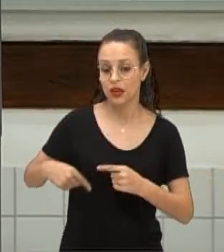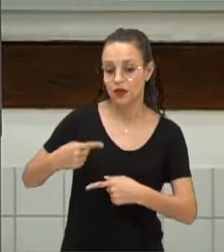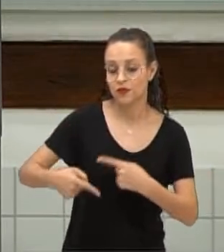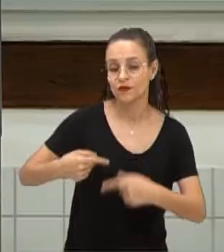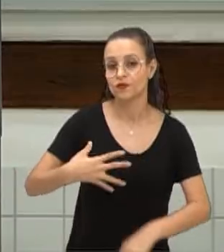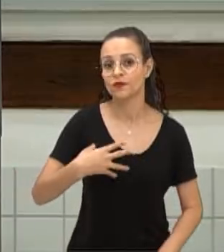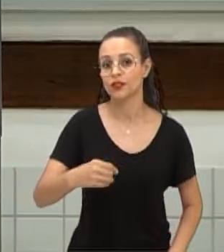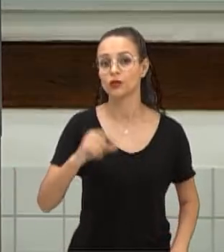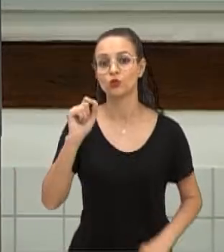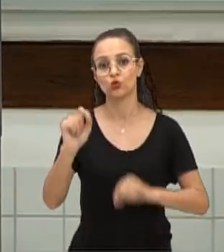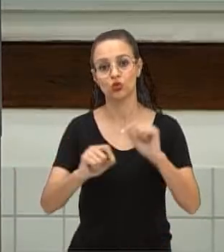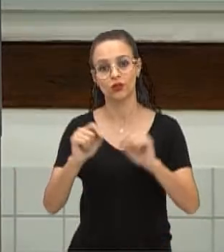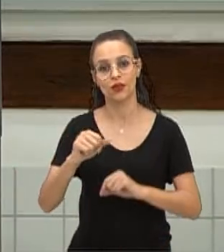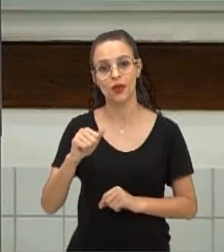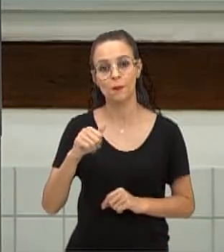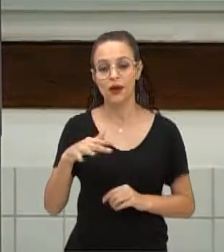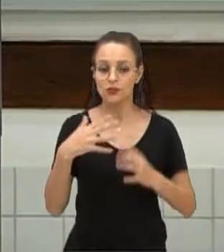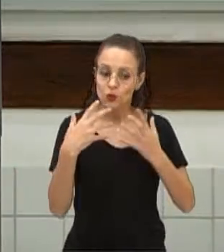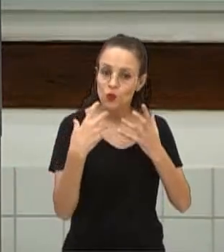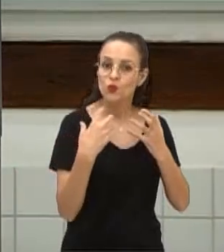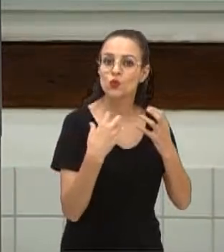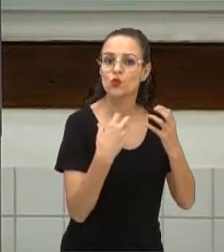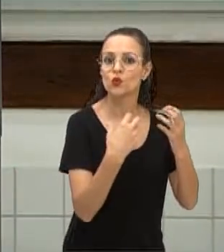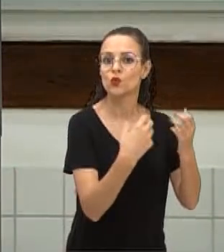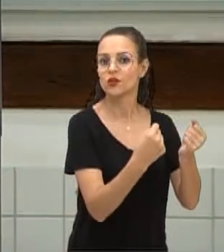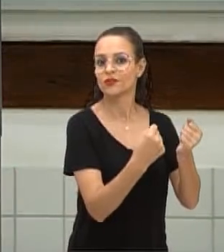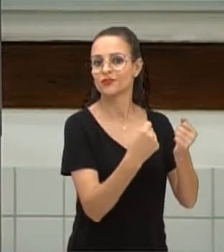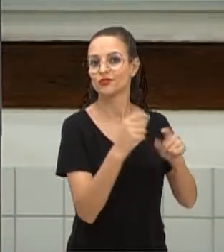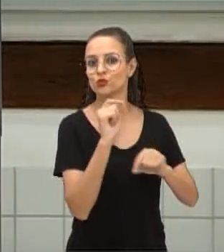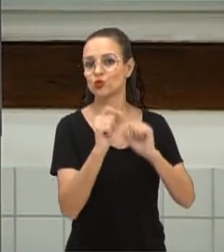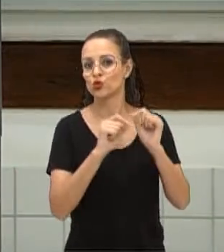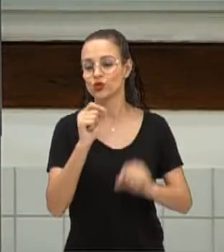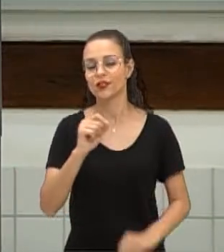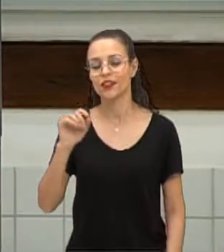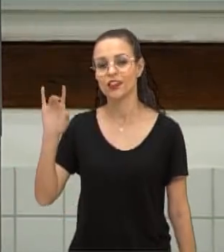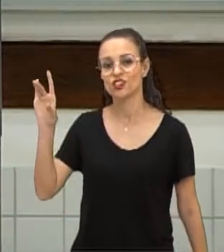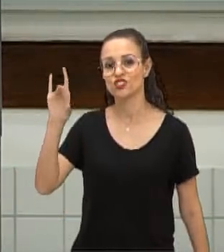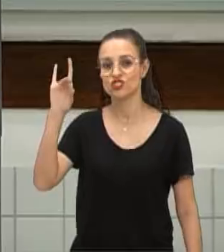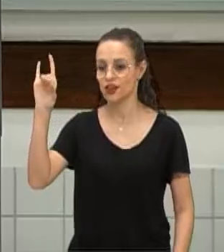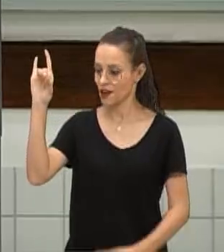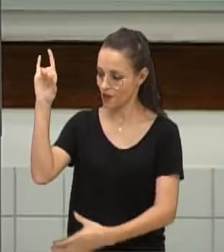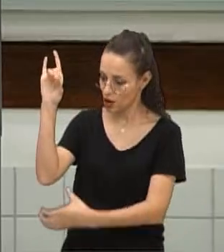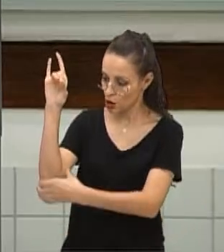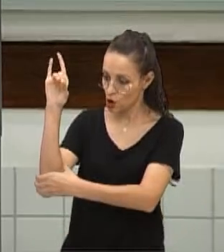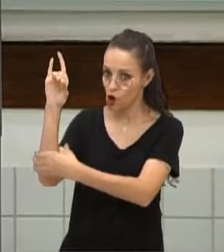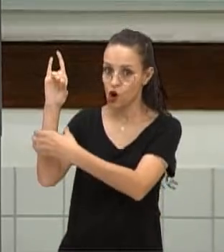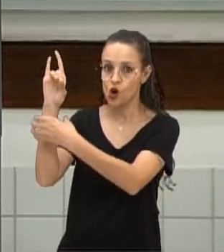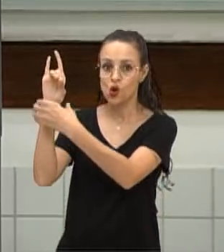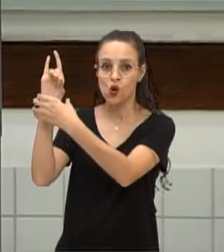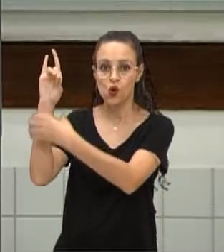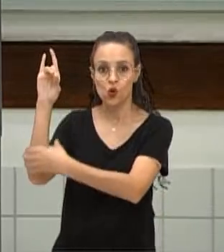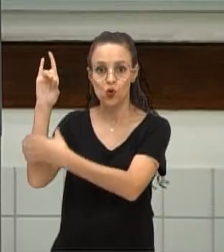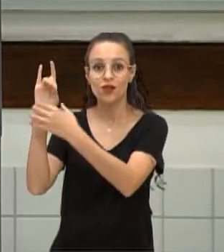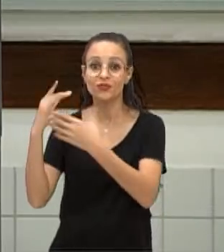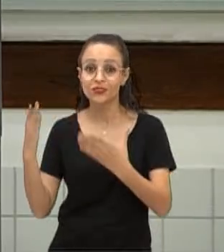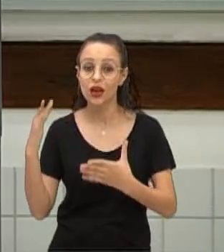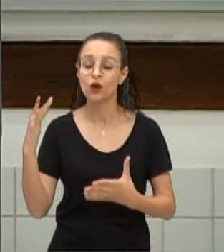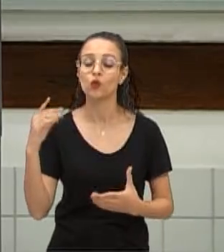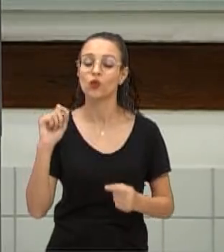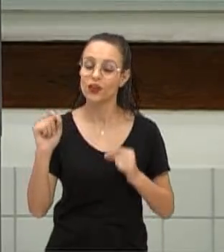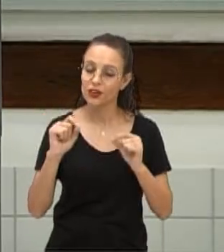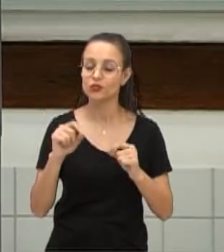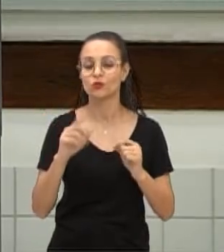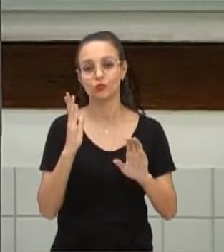elas eram mais atraídas pelas girafas que tinham pescoço longo. Então, essa atração